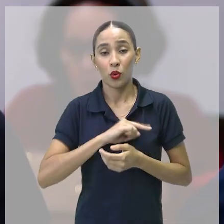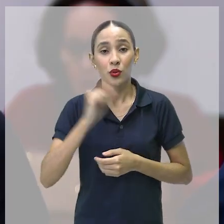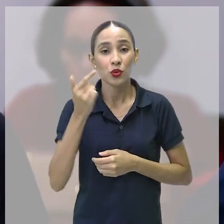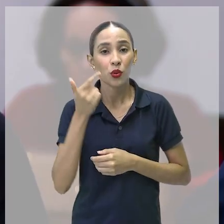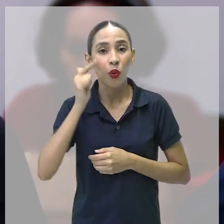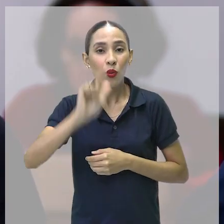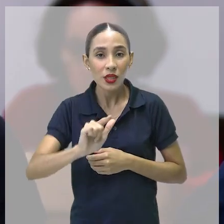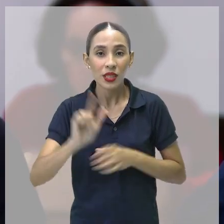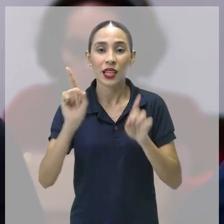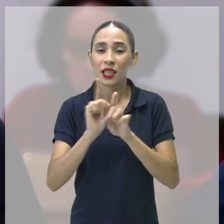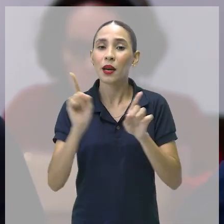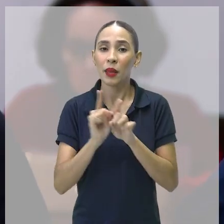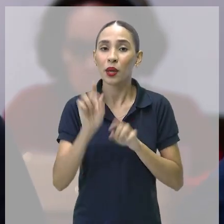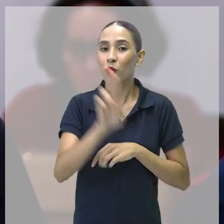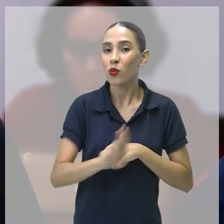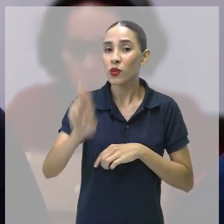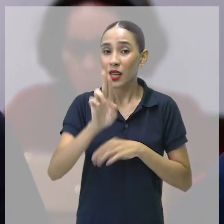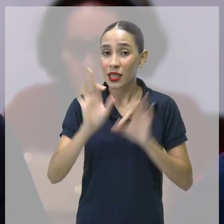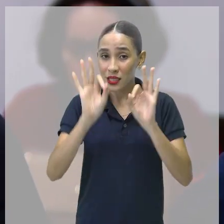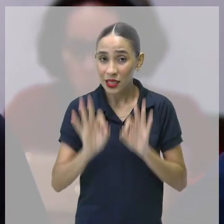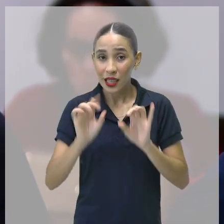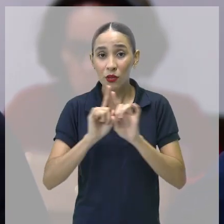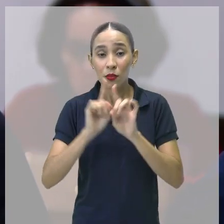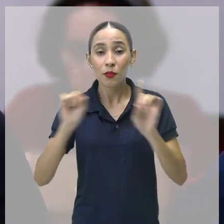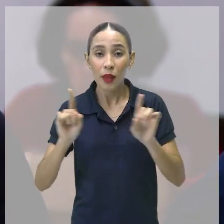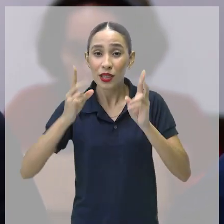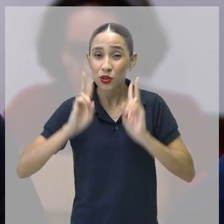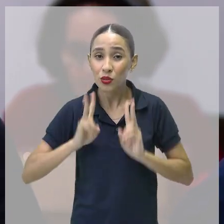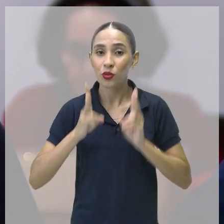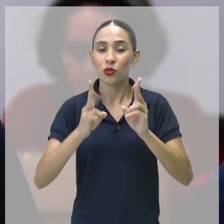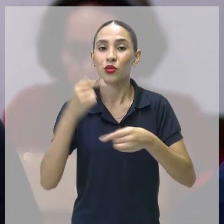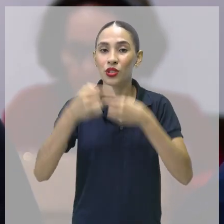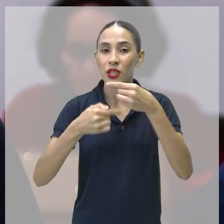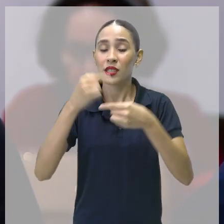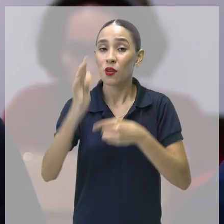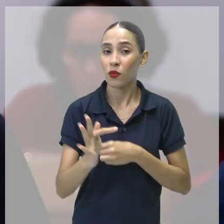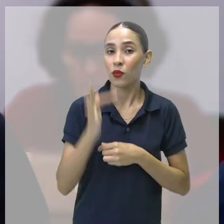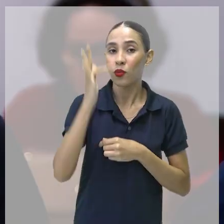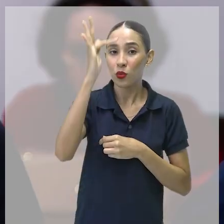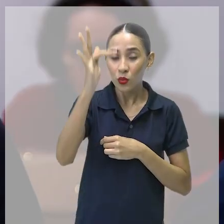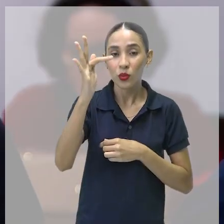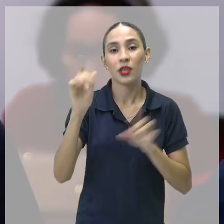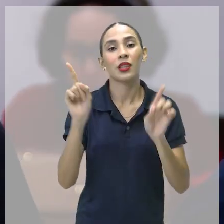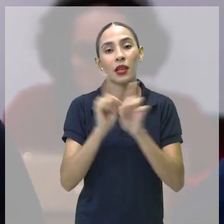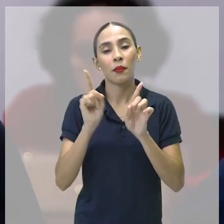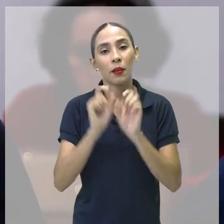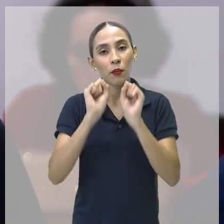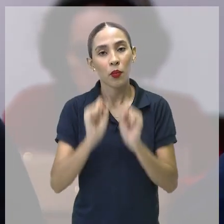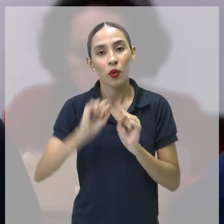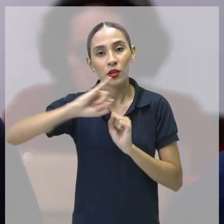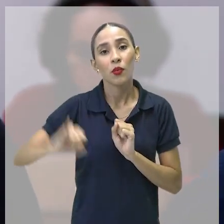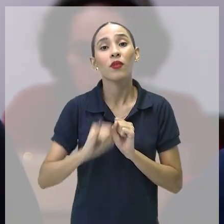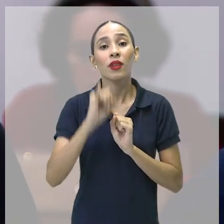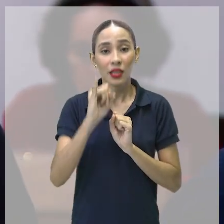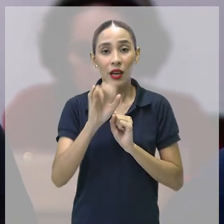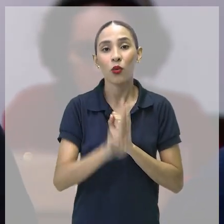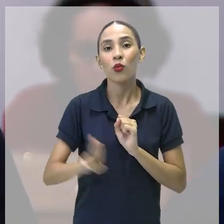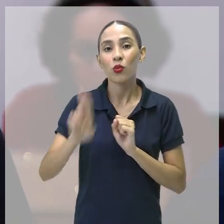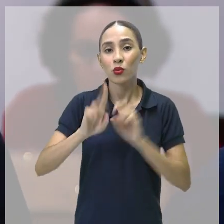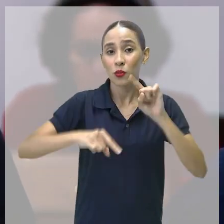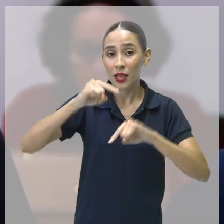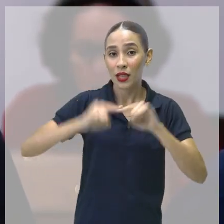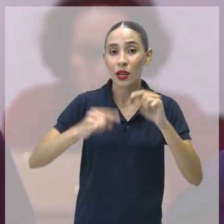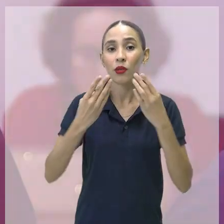gente consiga suprir as nossas necessidades, mas que eles perdurem para as próximas gerações e que elas também possam fazer o uso então